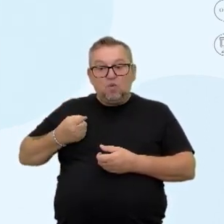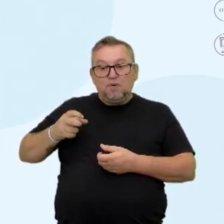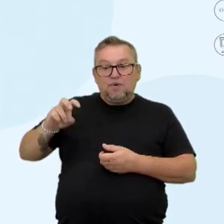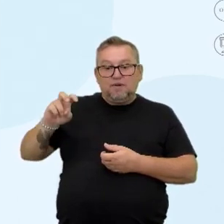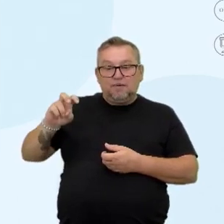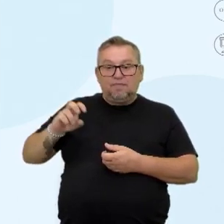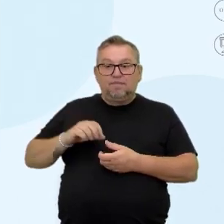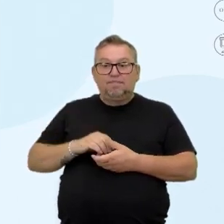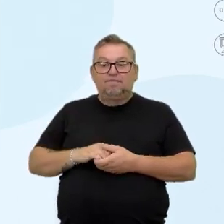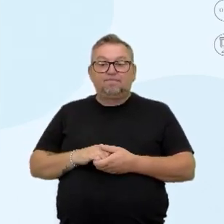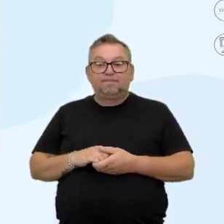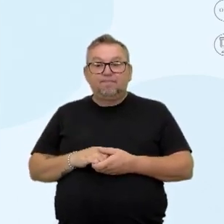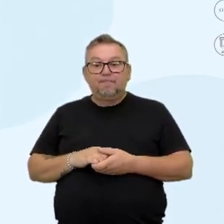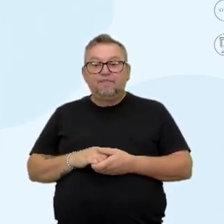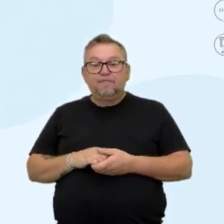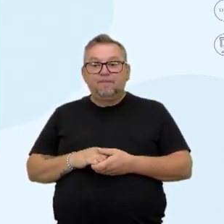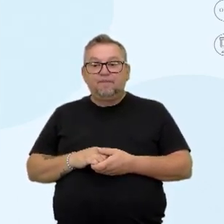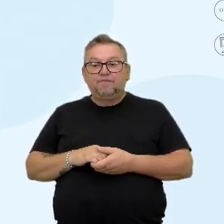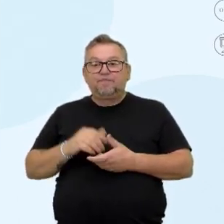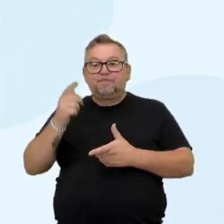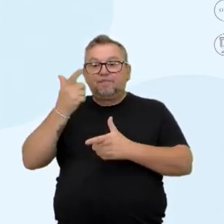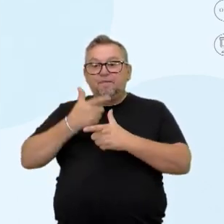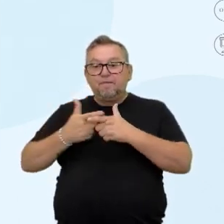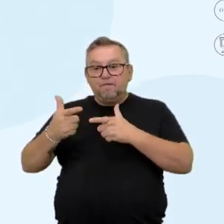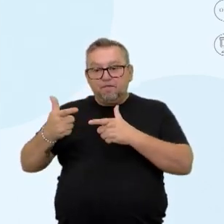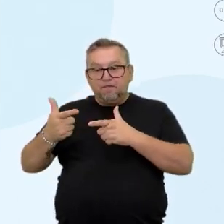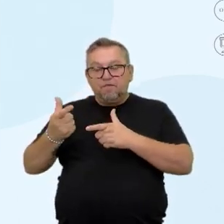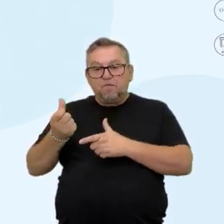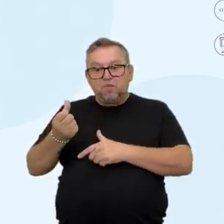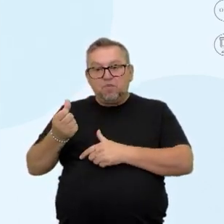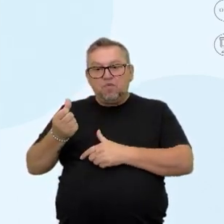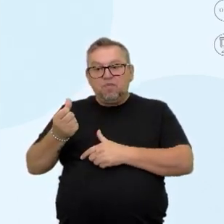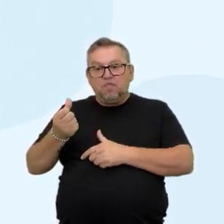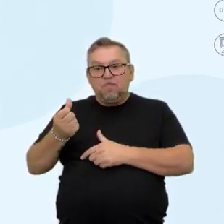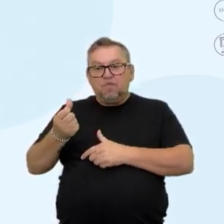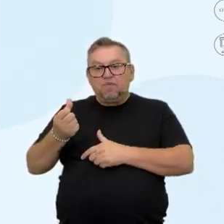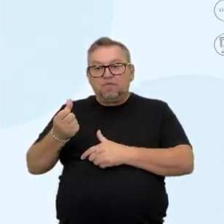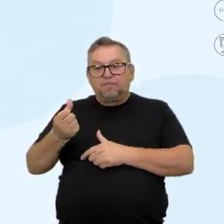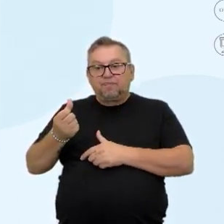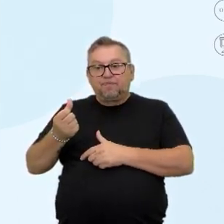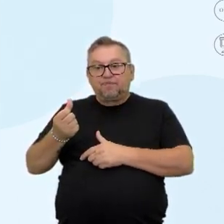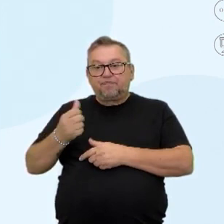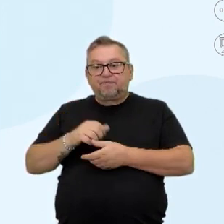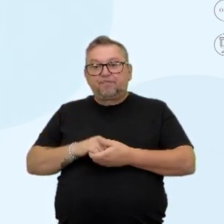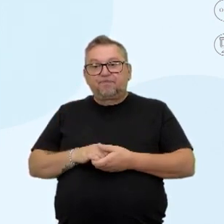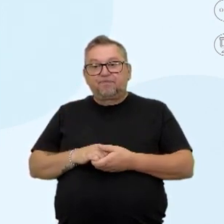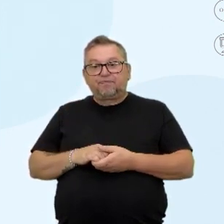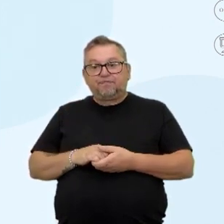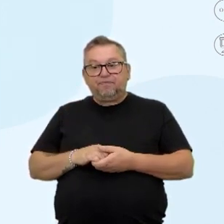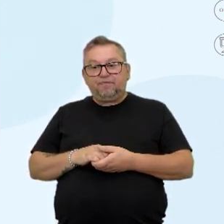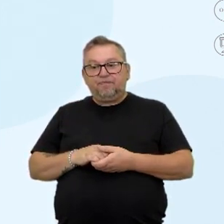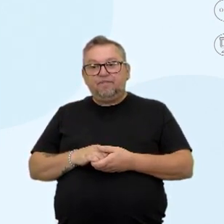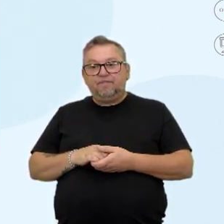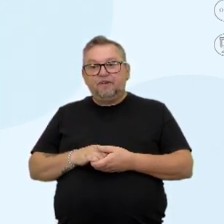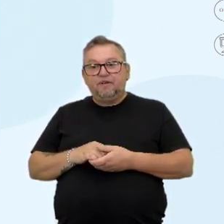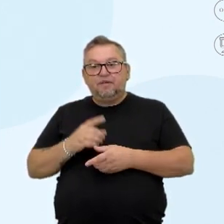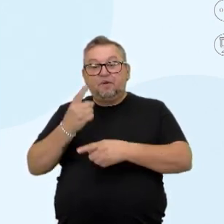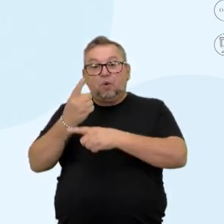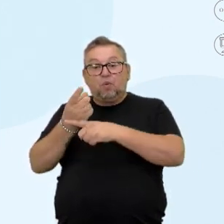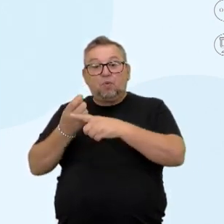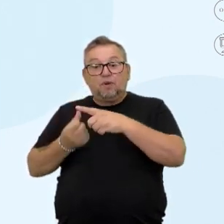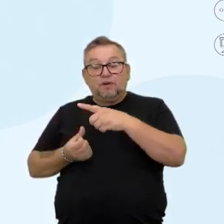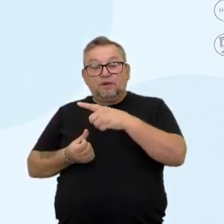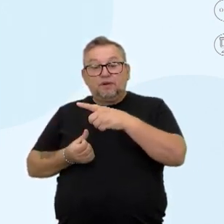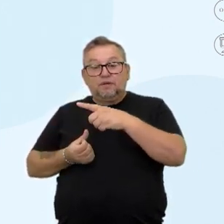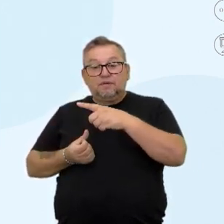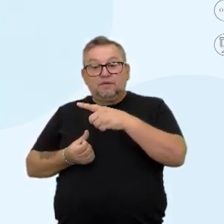Em 36. Né? Dividindo tudo aqui por 6, ó, vai dar 1 em